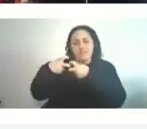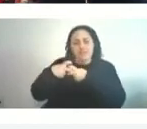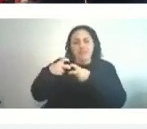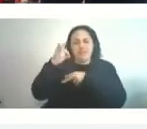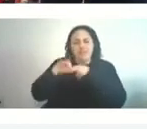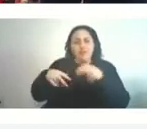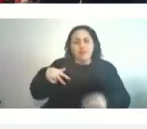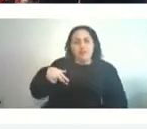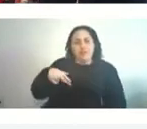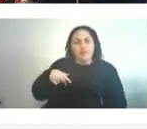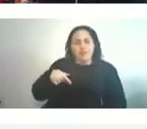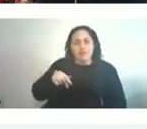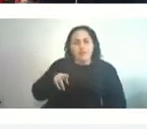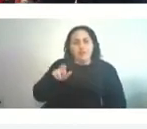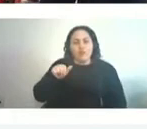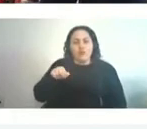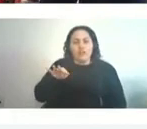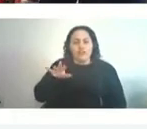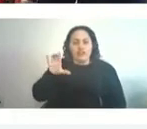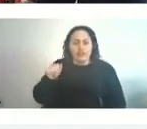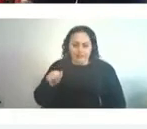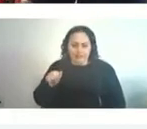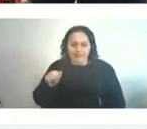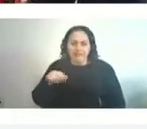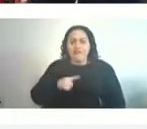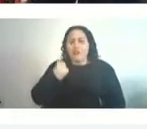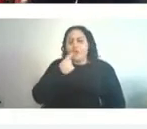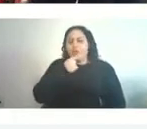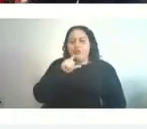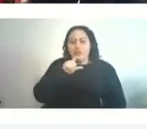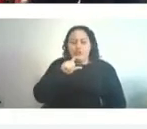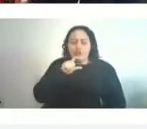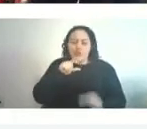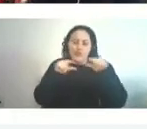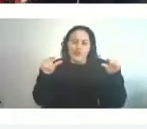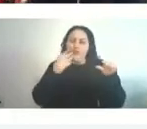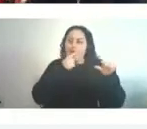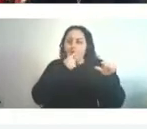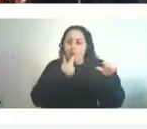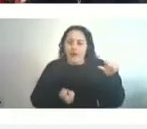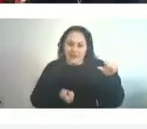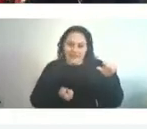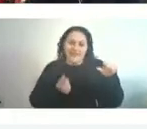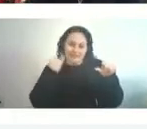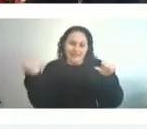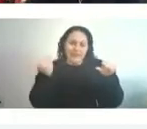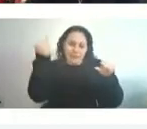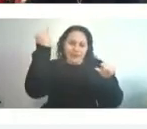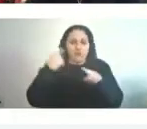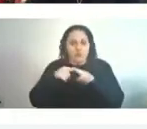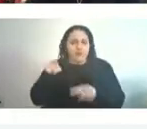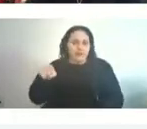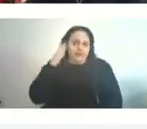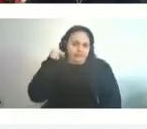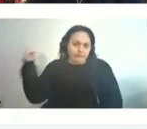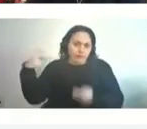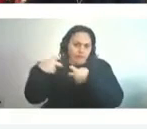tem uma frase do Einstein que foi muito importante, exatamente porque vem de um físico, né? Quando o